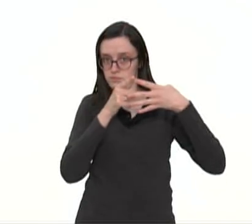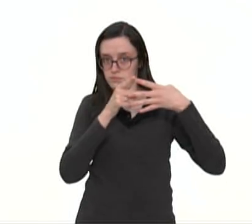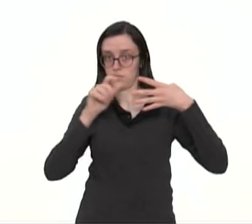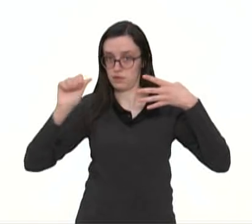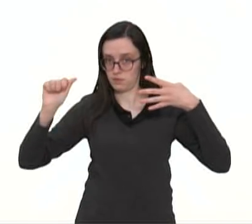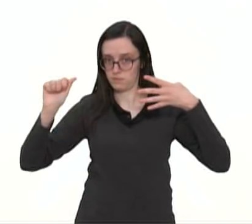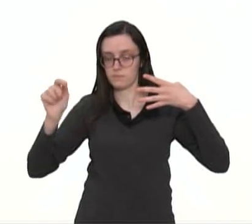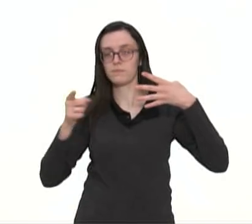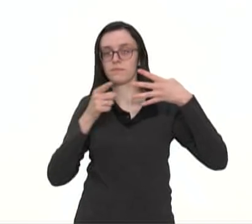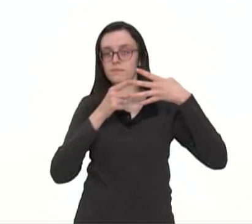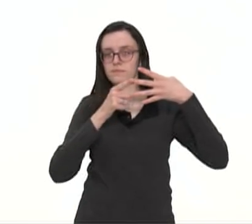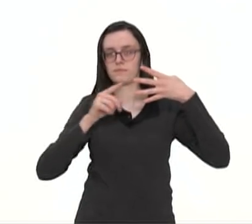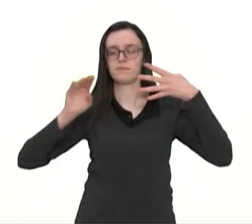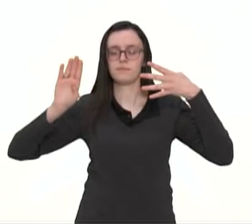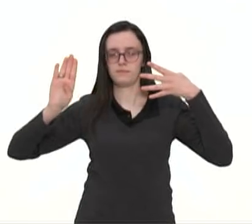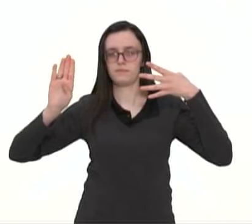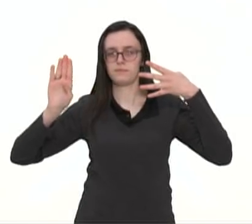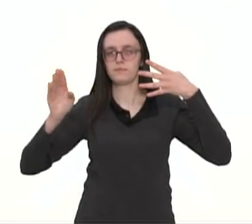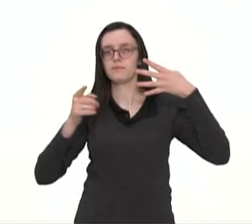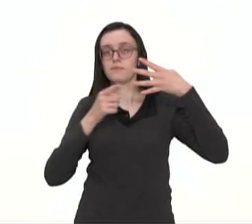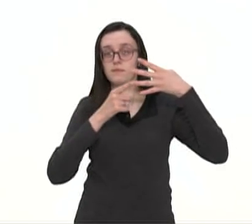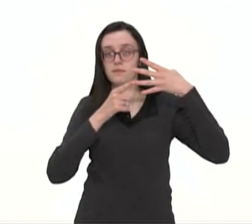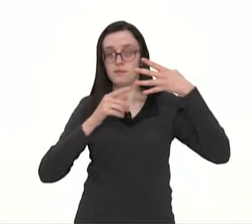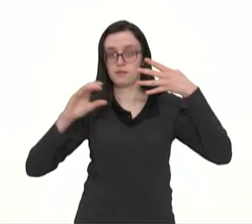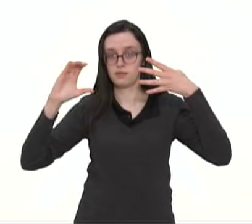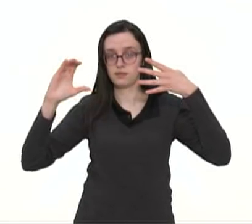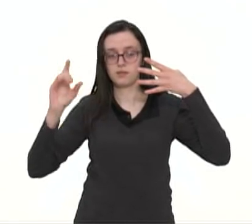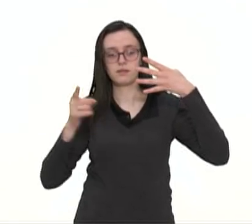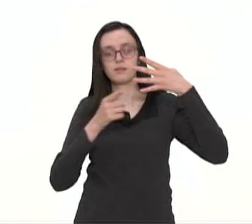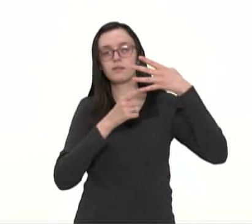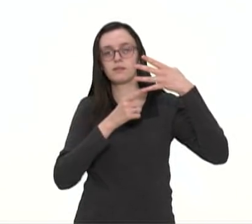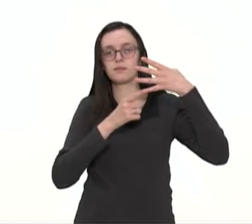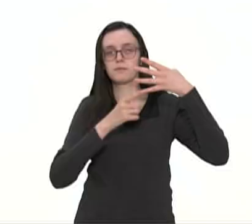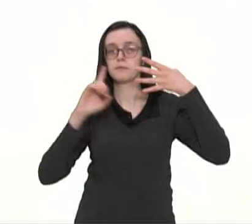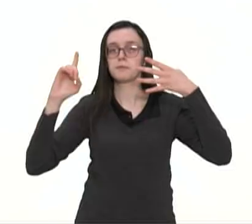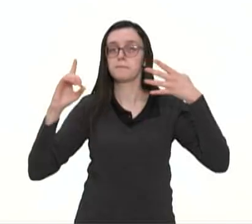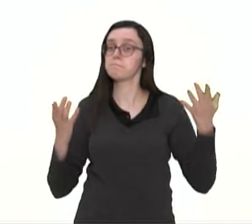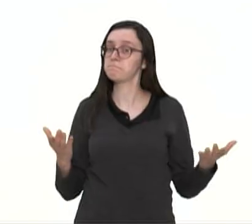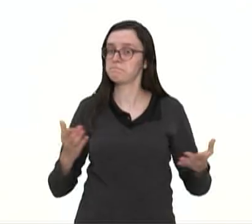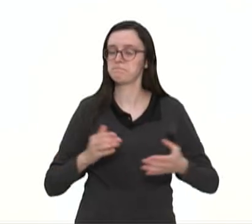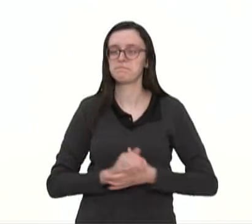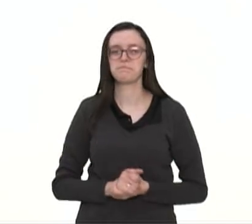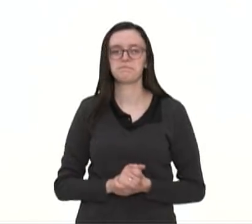B, permutação. C, linkage. Ou D, pleiotropia.